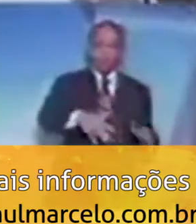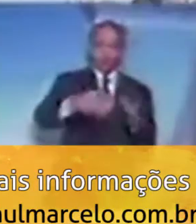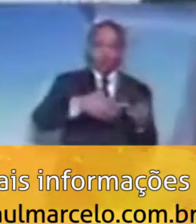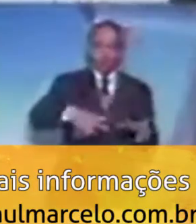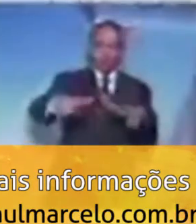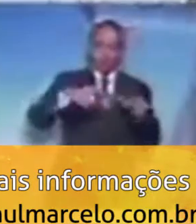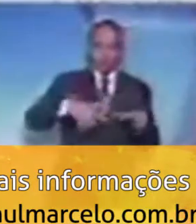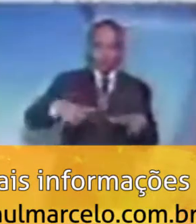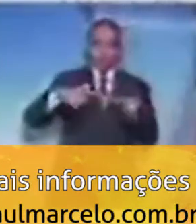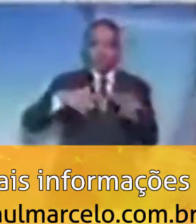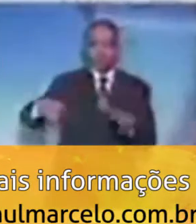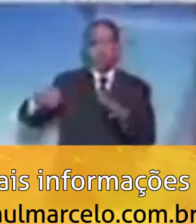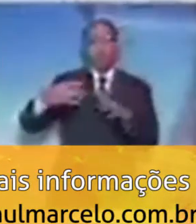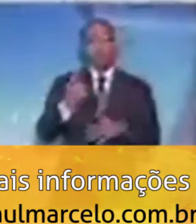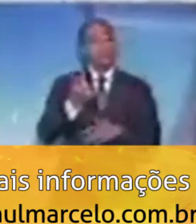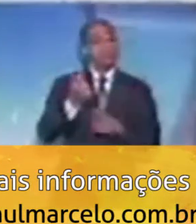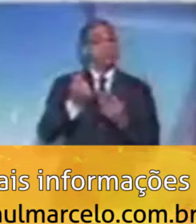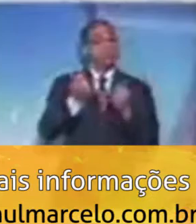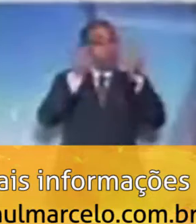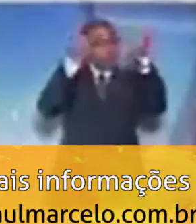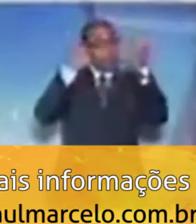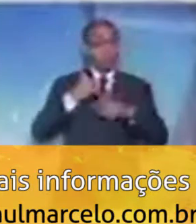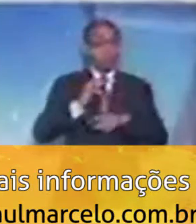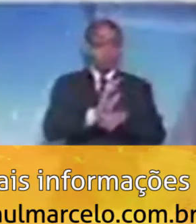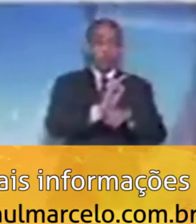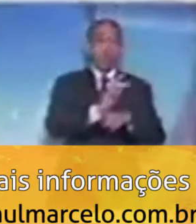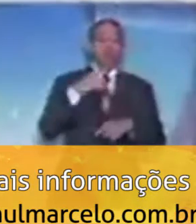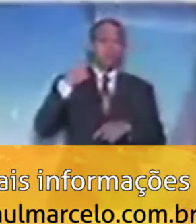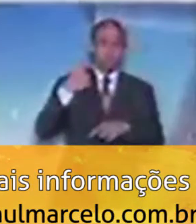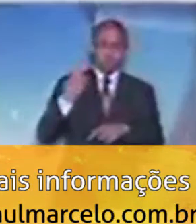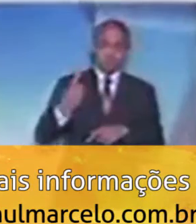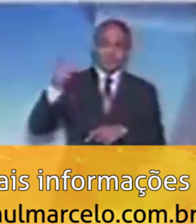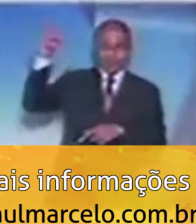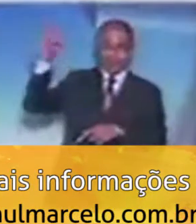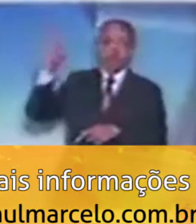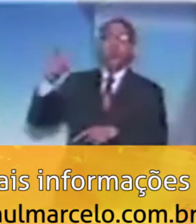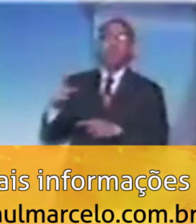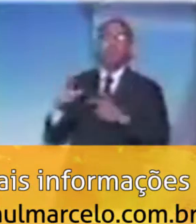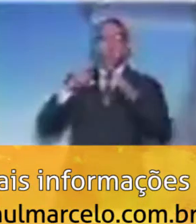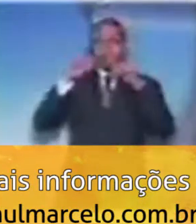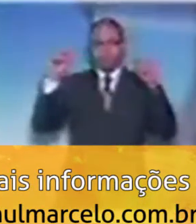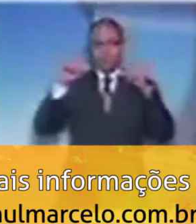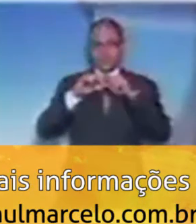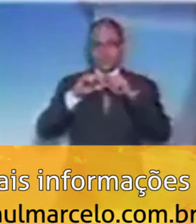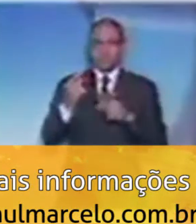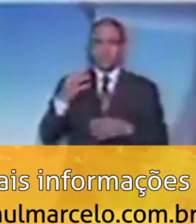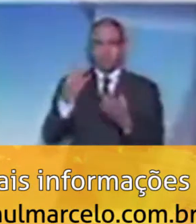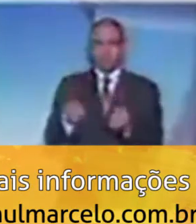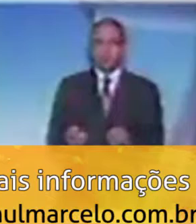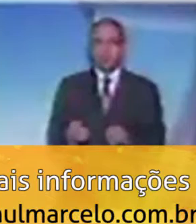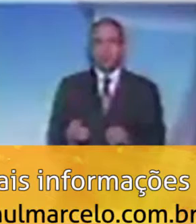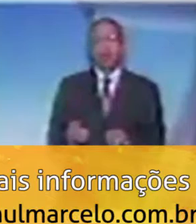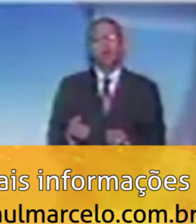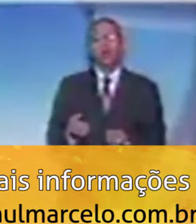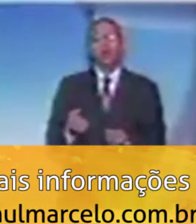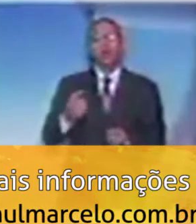exportam, portanto têm muito dinheiro e que financiaram a campanha de vários dos deputados que estão lá em Brasília e que estão aprovando essa matéria. Em especial o